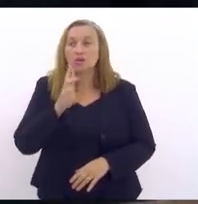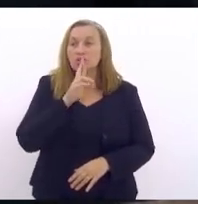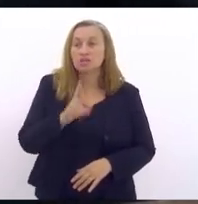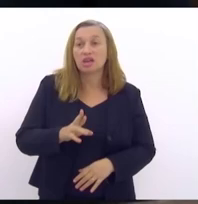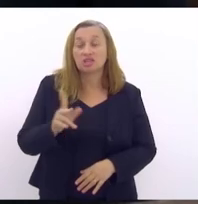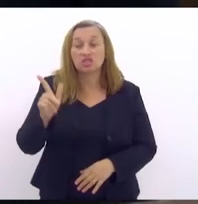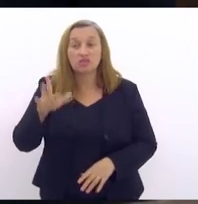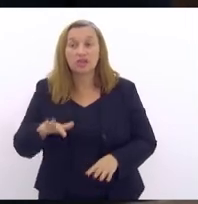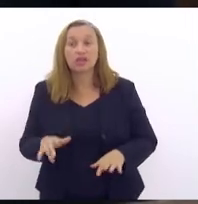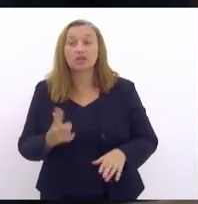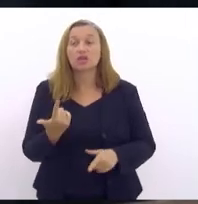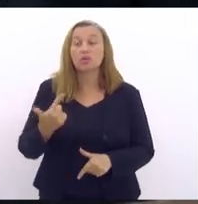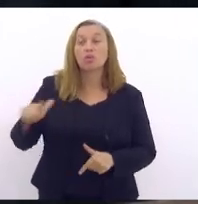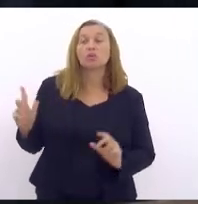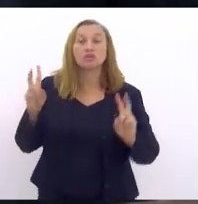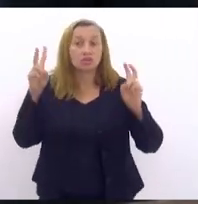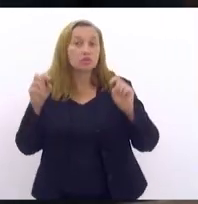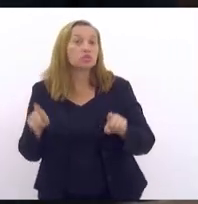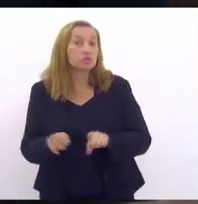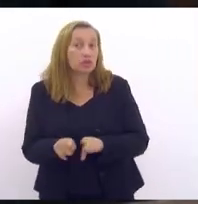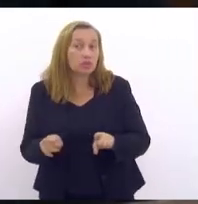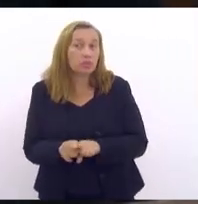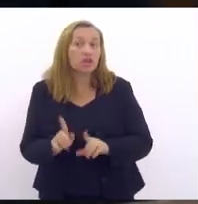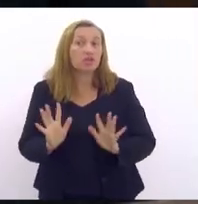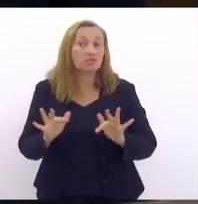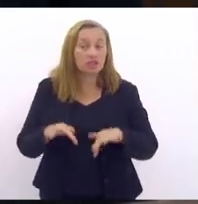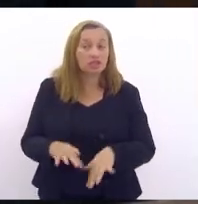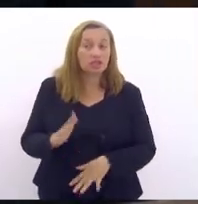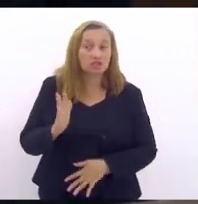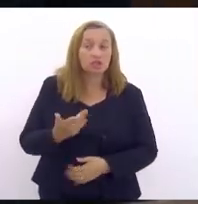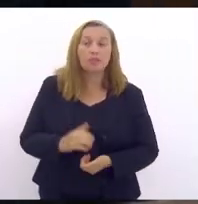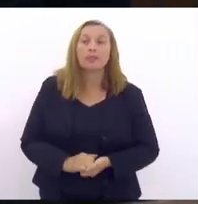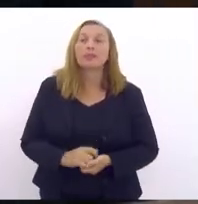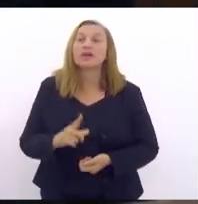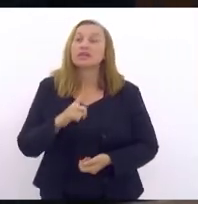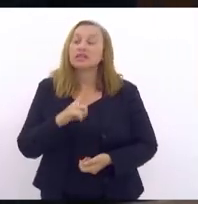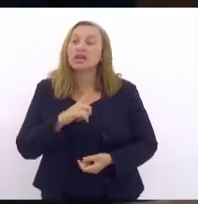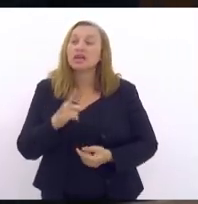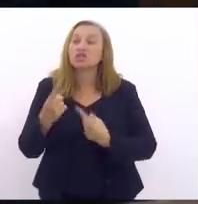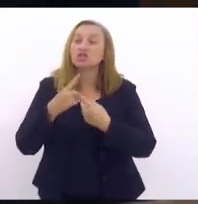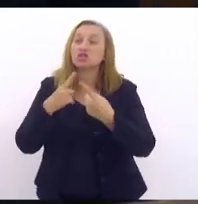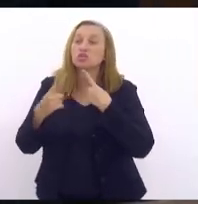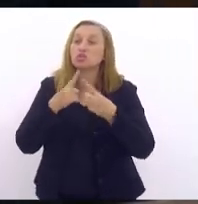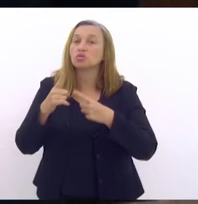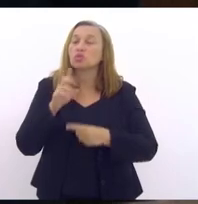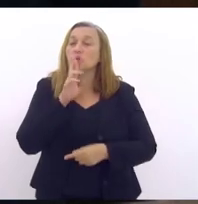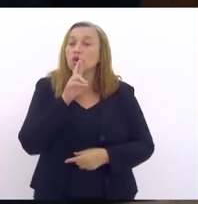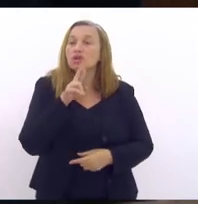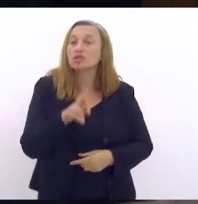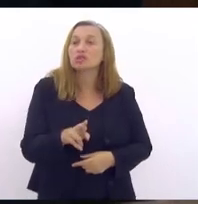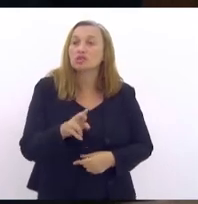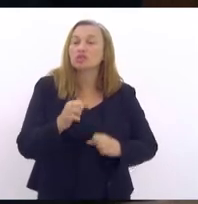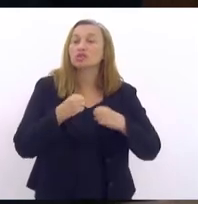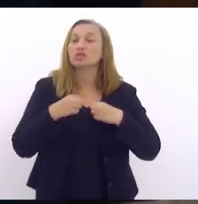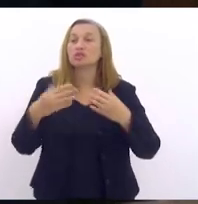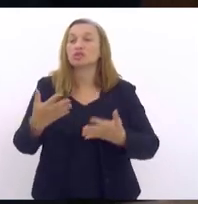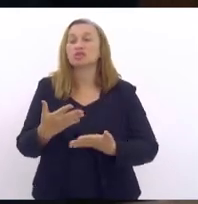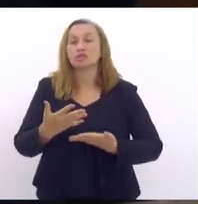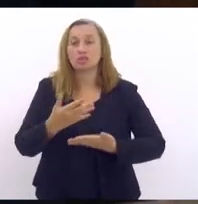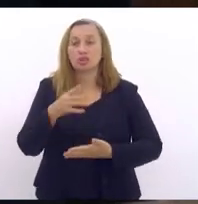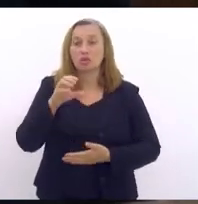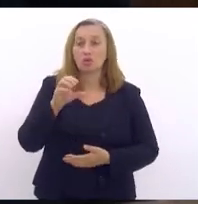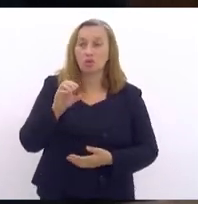diferente. E a outra questão, já encerrando, a gente tem que discutir o resultado da audiência de